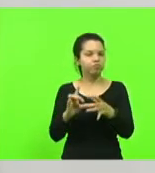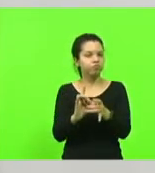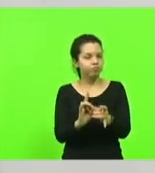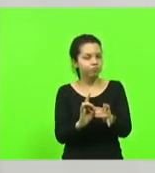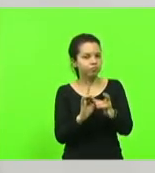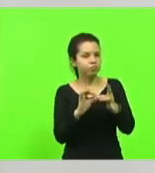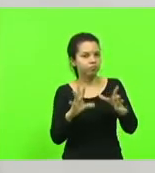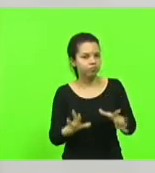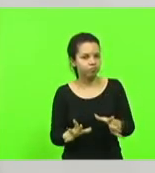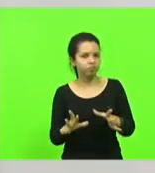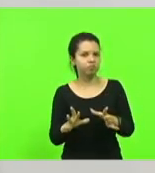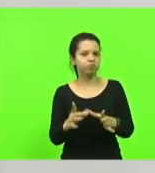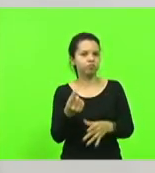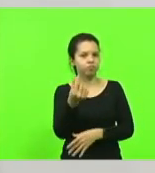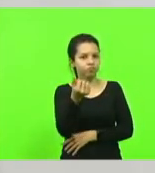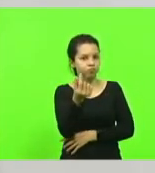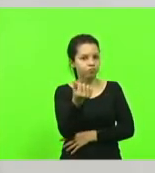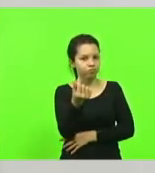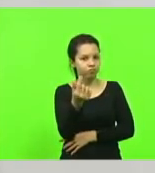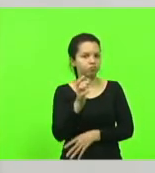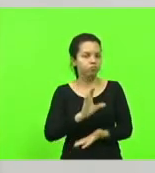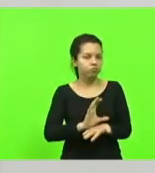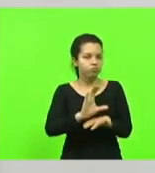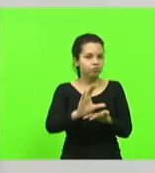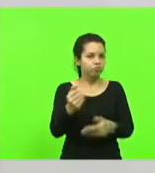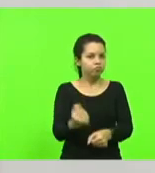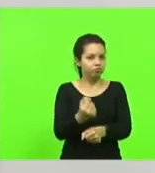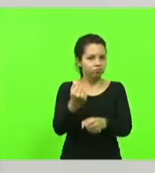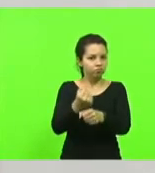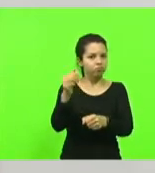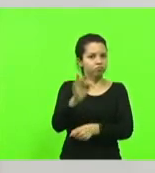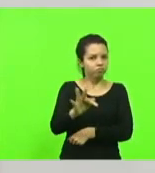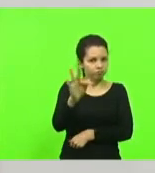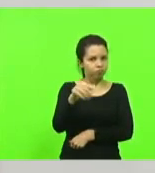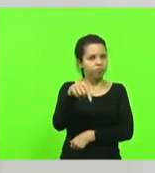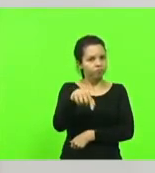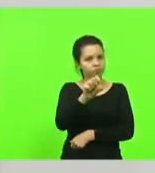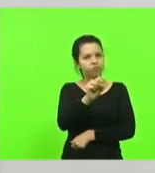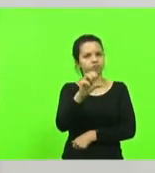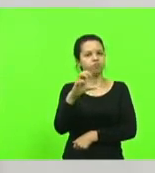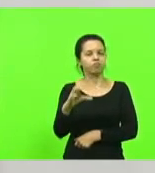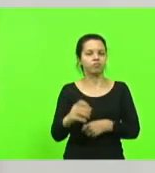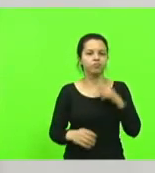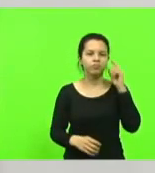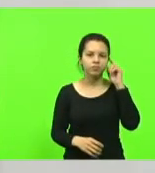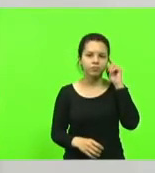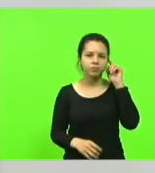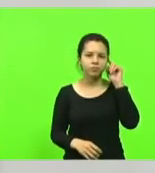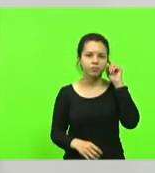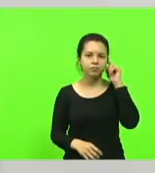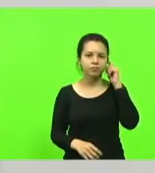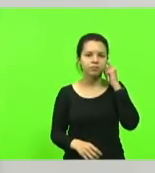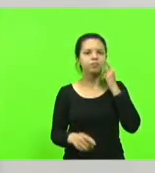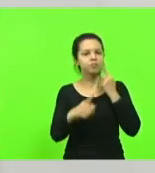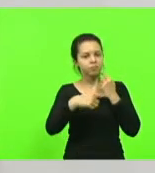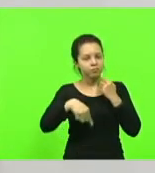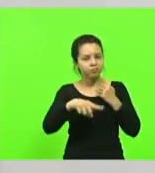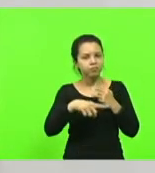dos recursos para as obras federais em Santa Catarina. Nós que